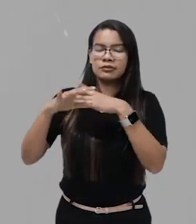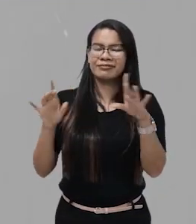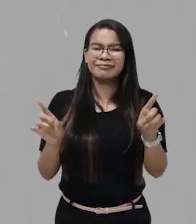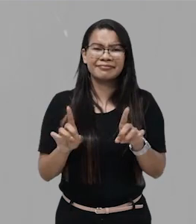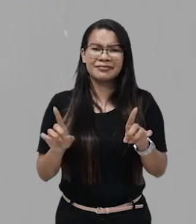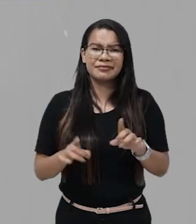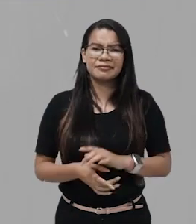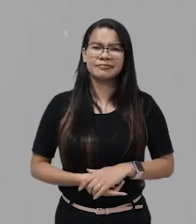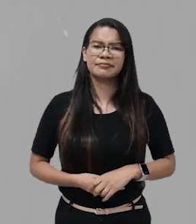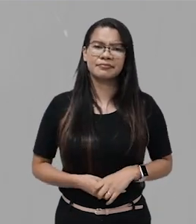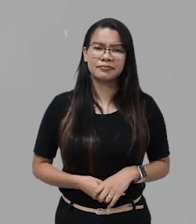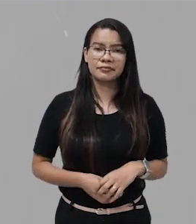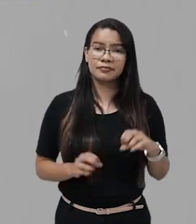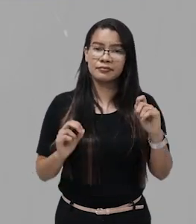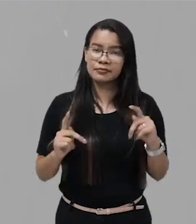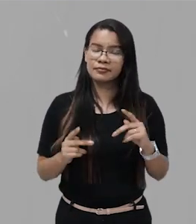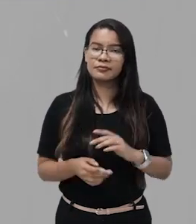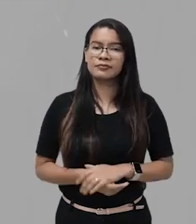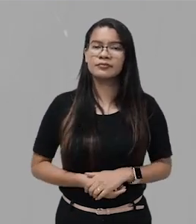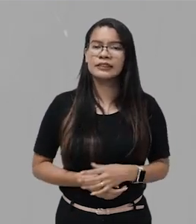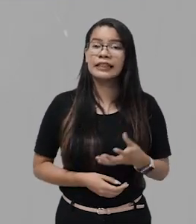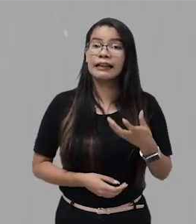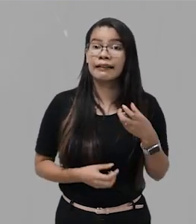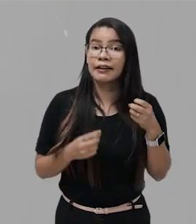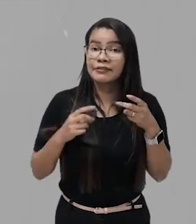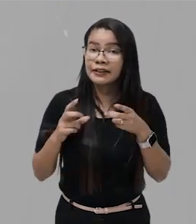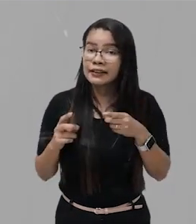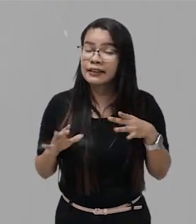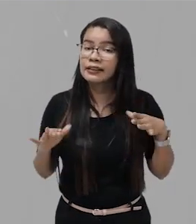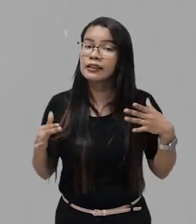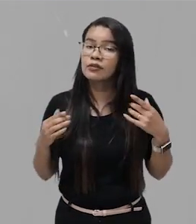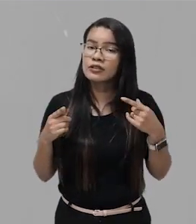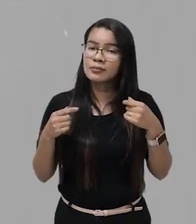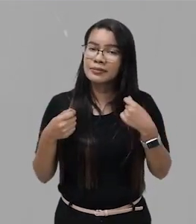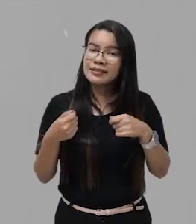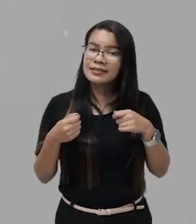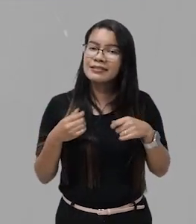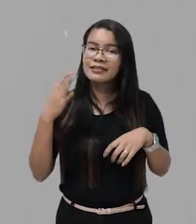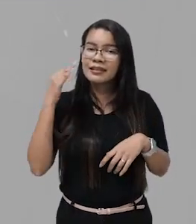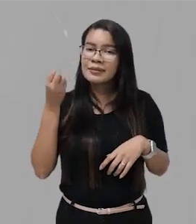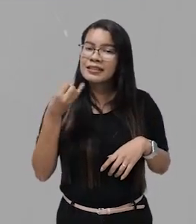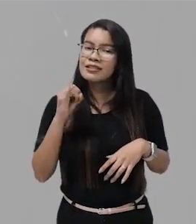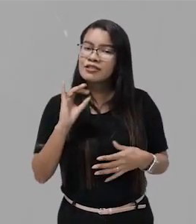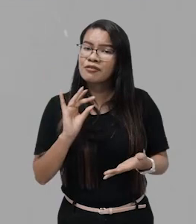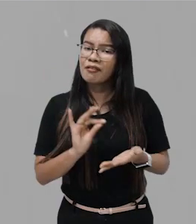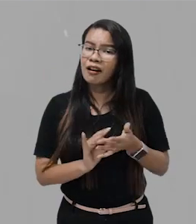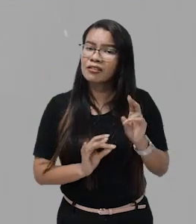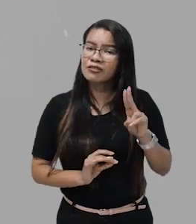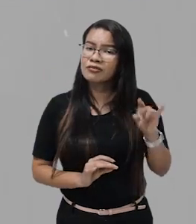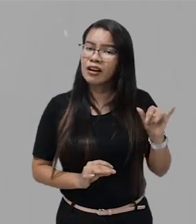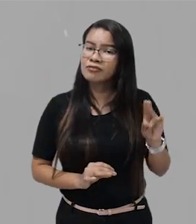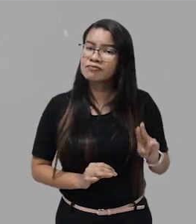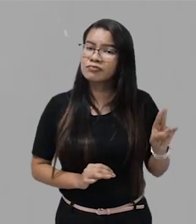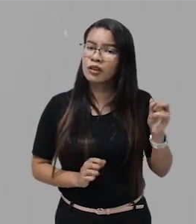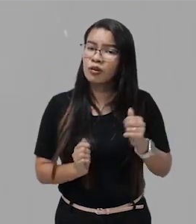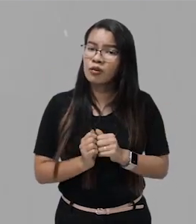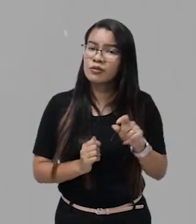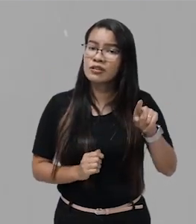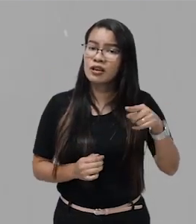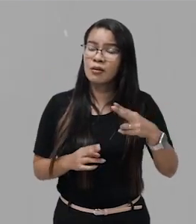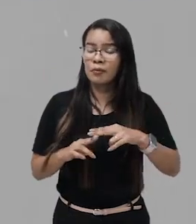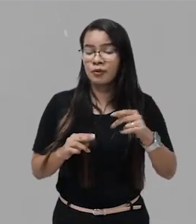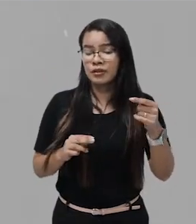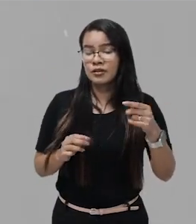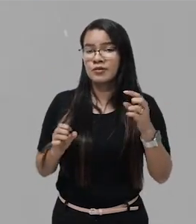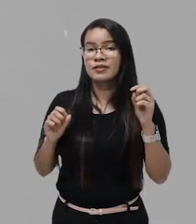outro. Tá certo? Ela quer vender. Então você tem que saber se aquilo realmente vai funcionar com você. Então por isso eu sempre vou indicar o